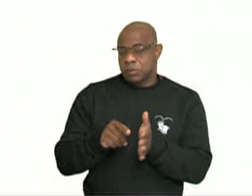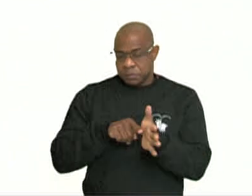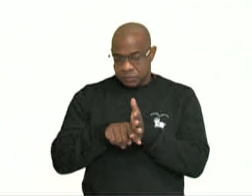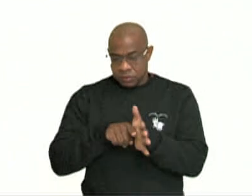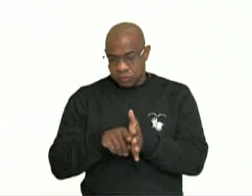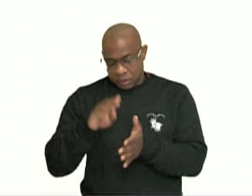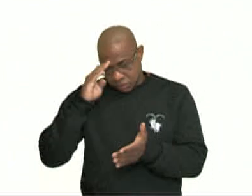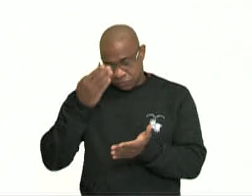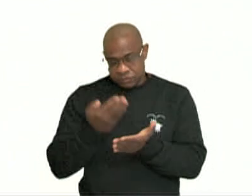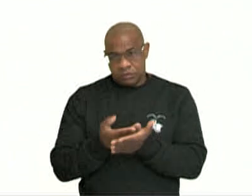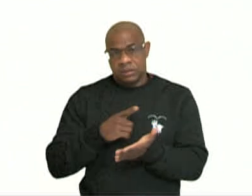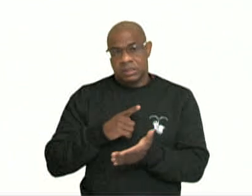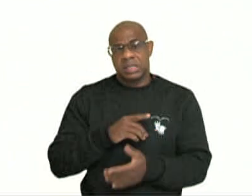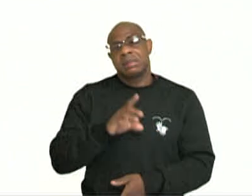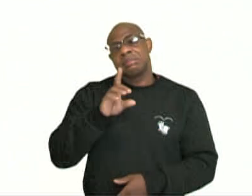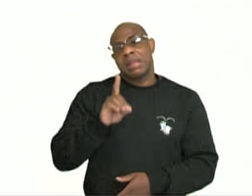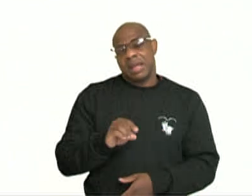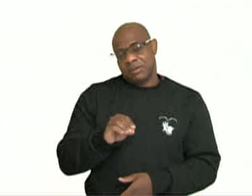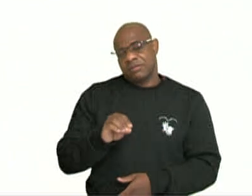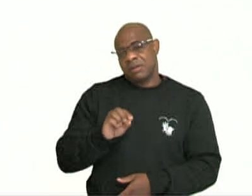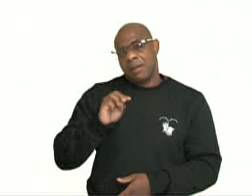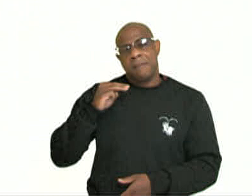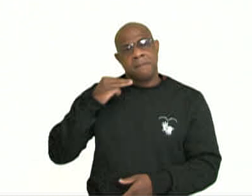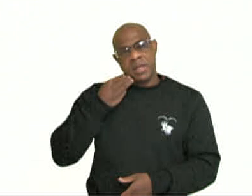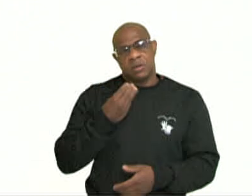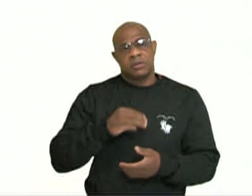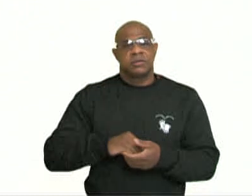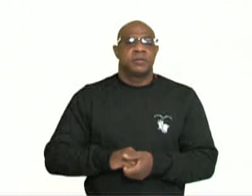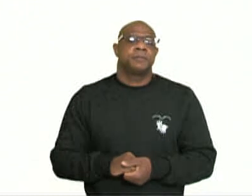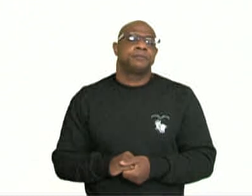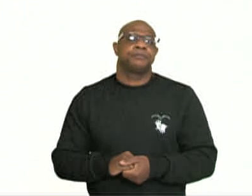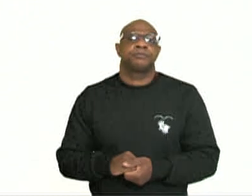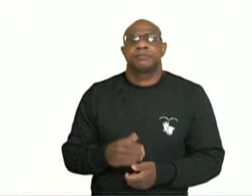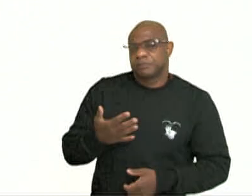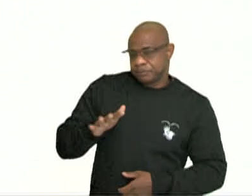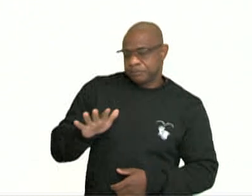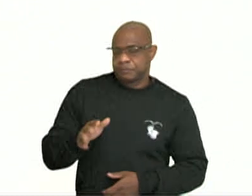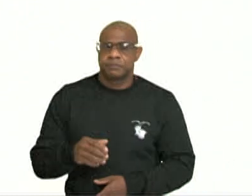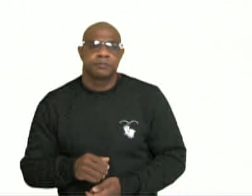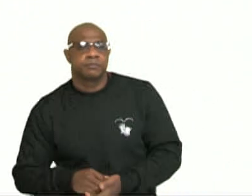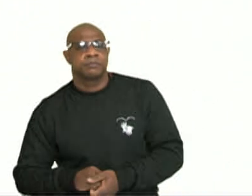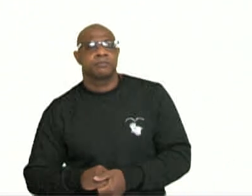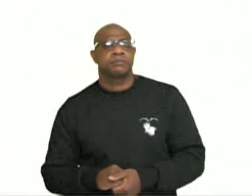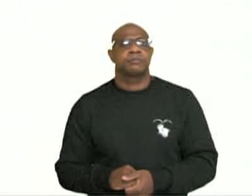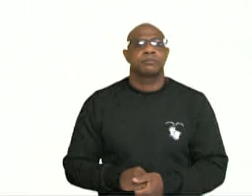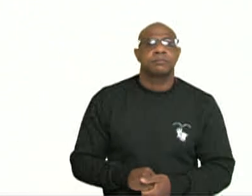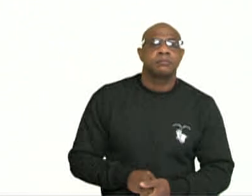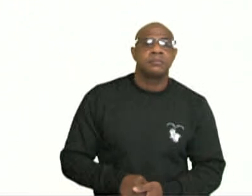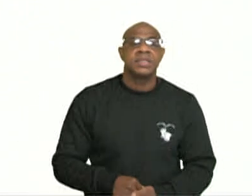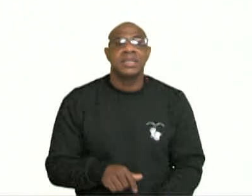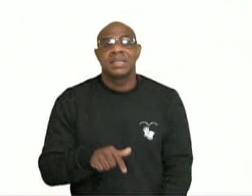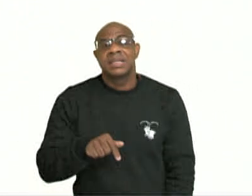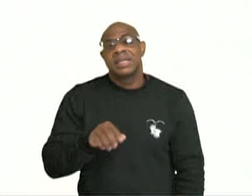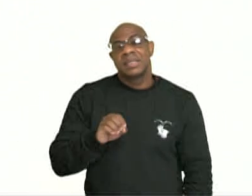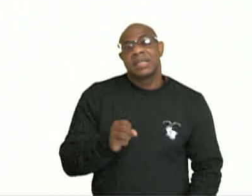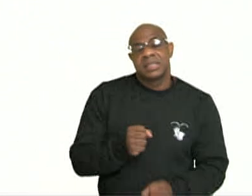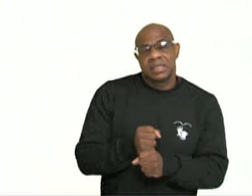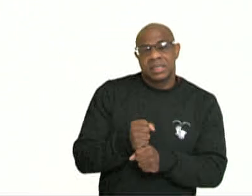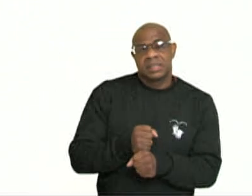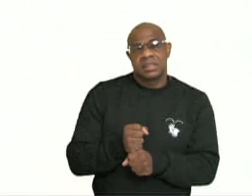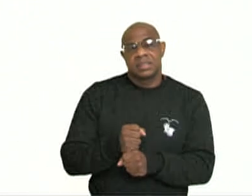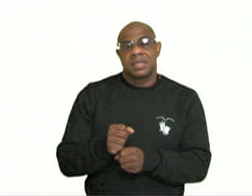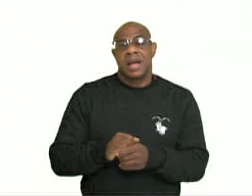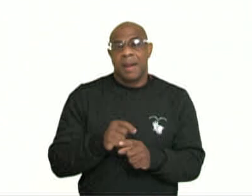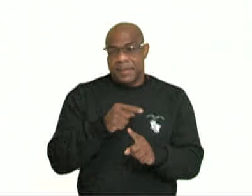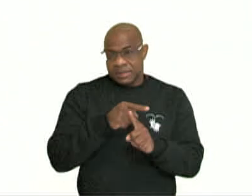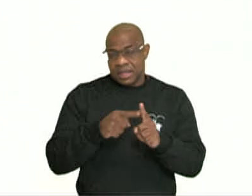no Brasil. Aqui está chutando baixo, 3 milhões. Olha lá, de 1500, em 70 anos, mais